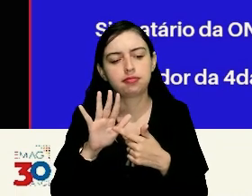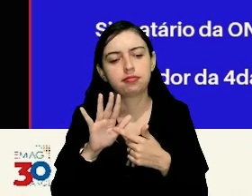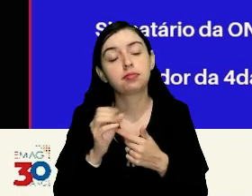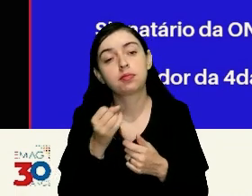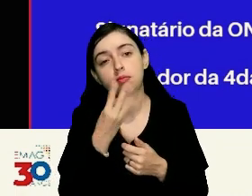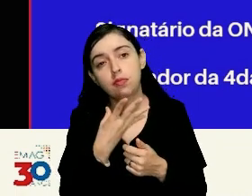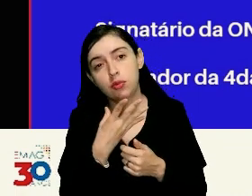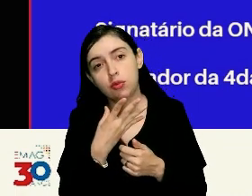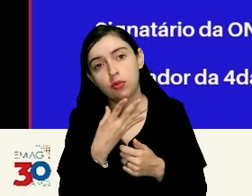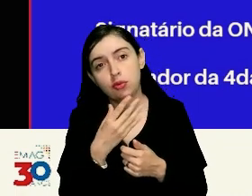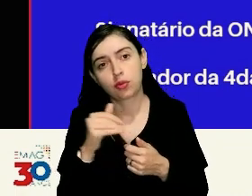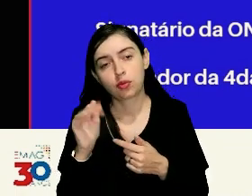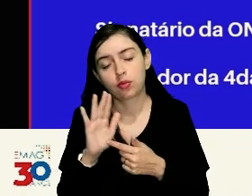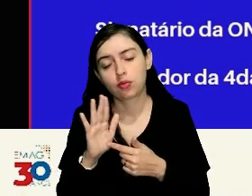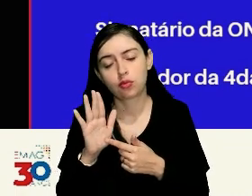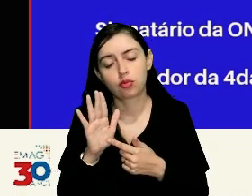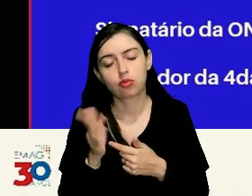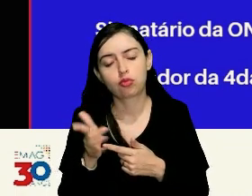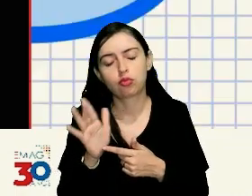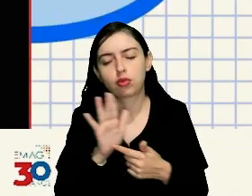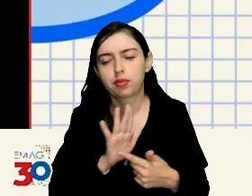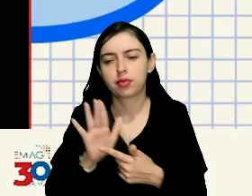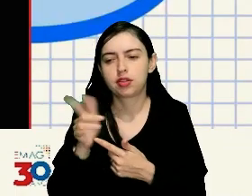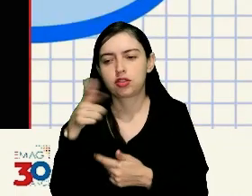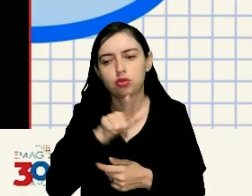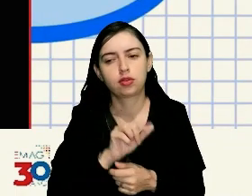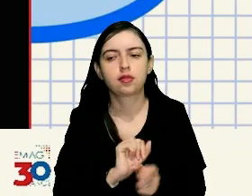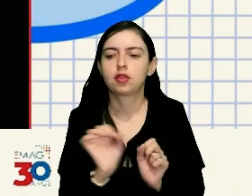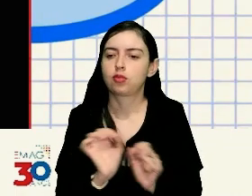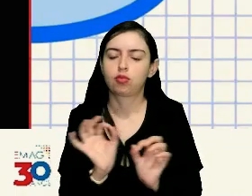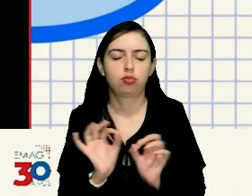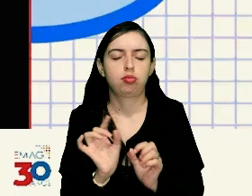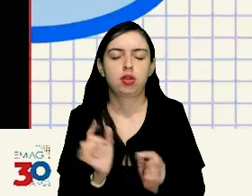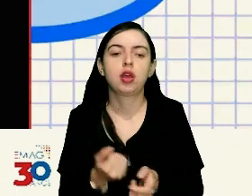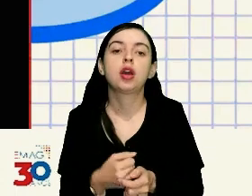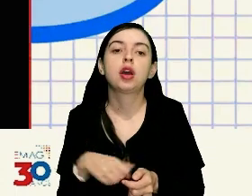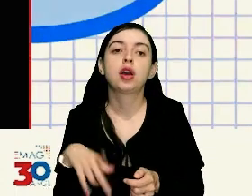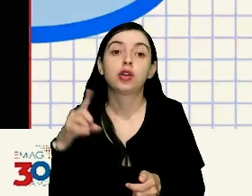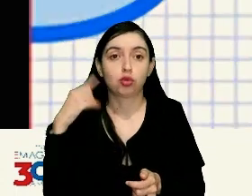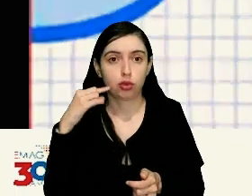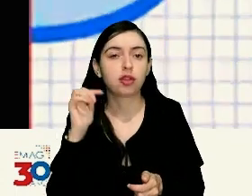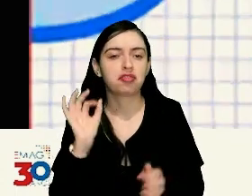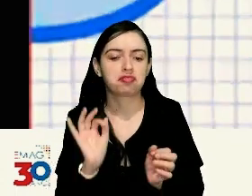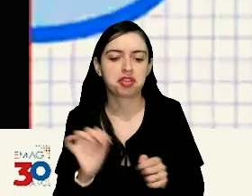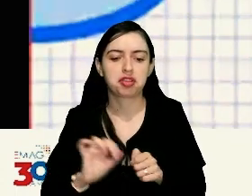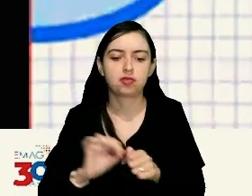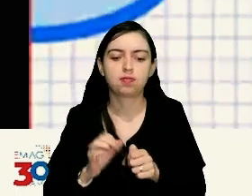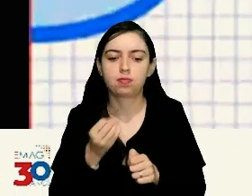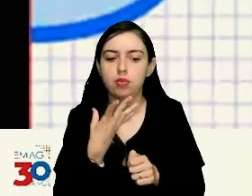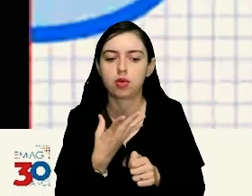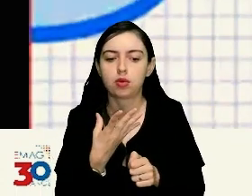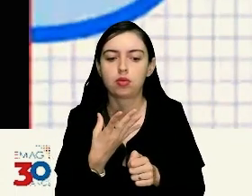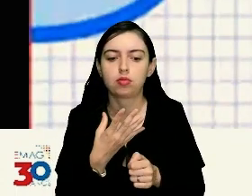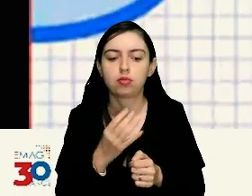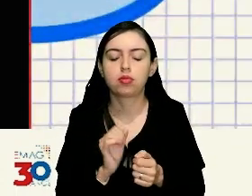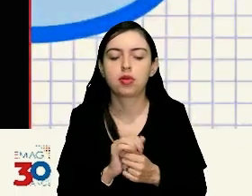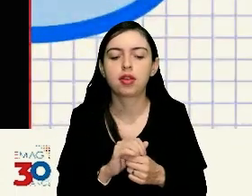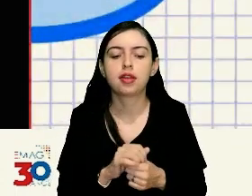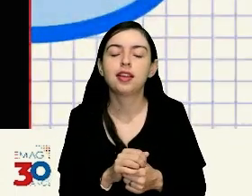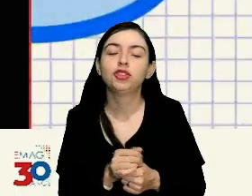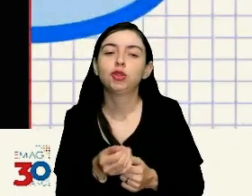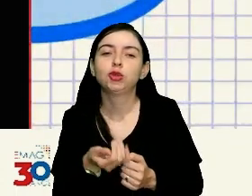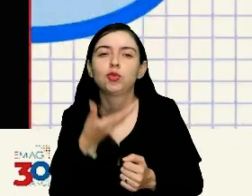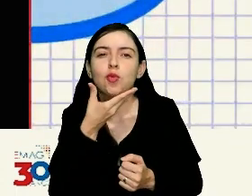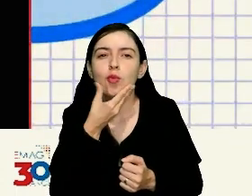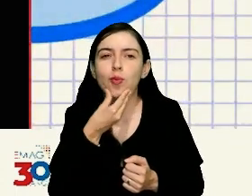apresentar de novo, né? A doutora fez isso muito bem. E eu vou me permitir fazer uma sessão de pai coruja, já que a gente está falando de Dia dos Pais,